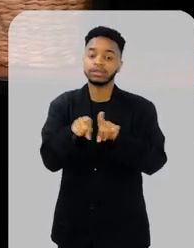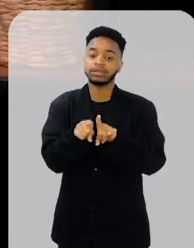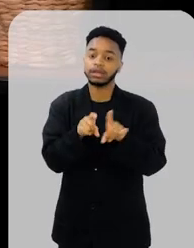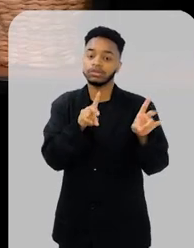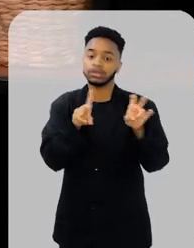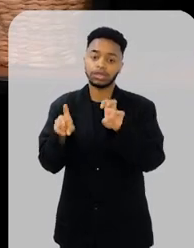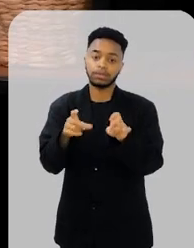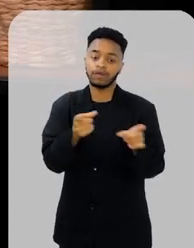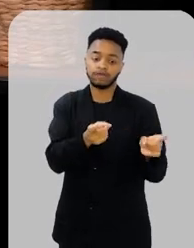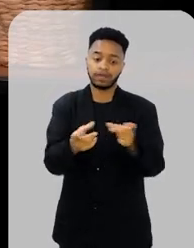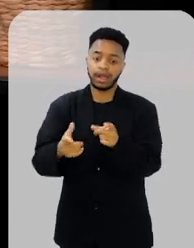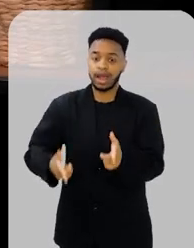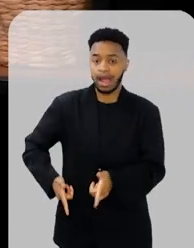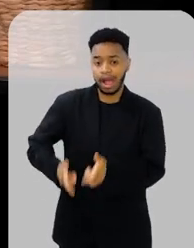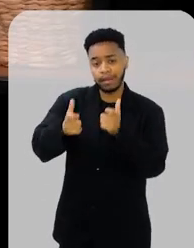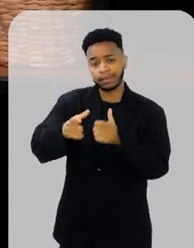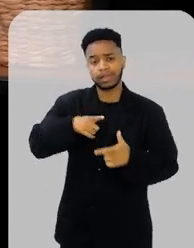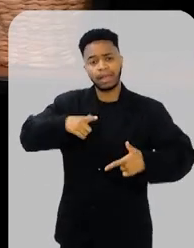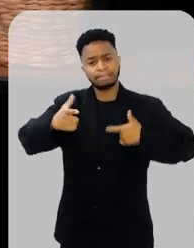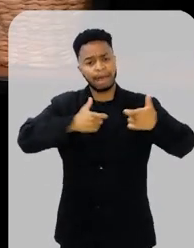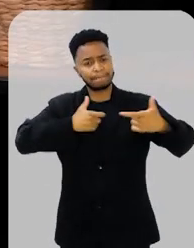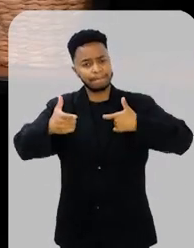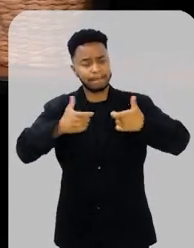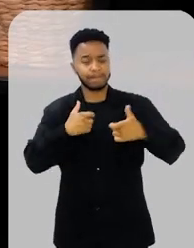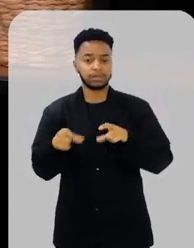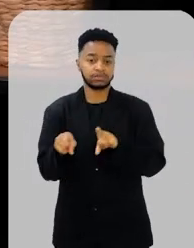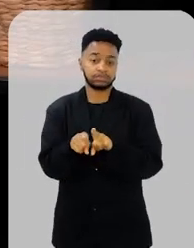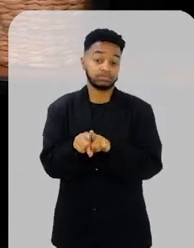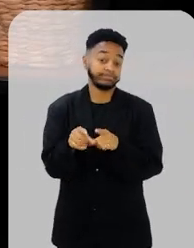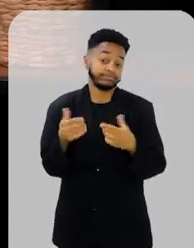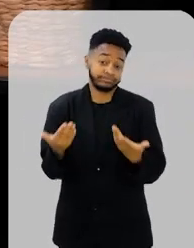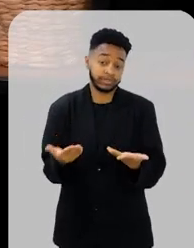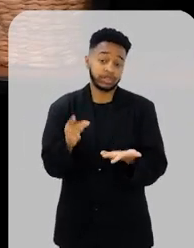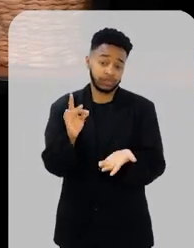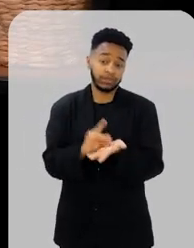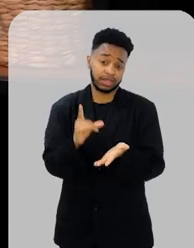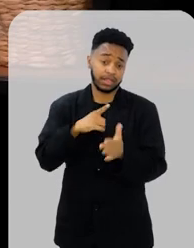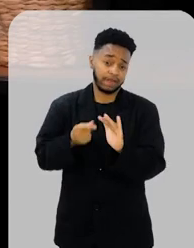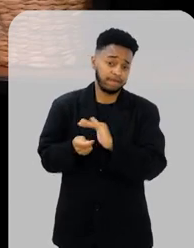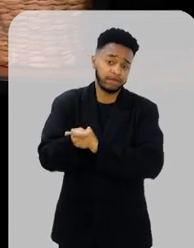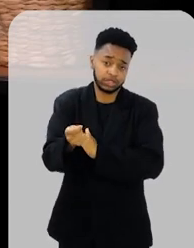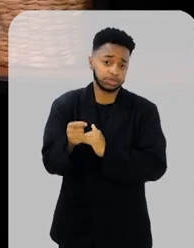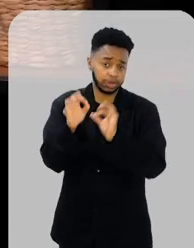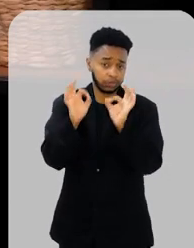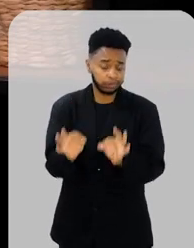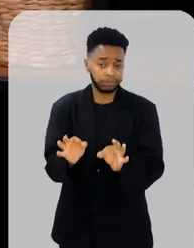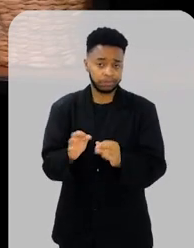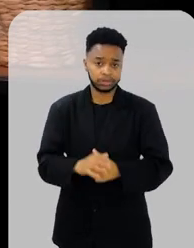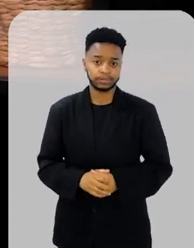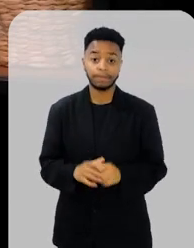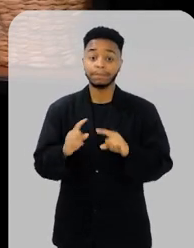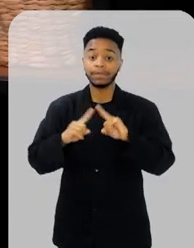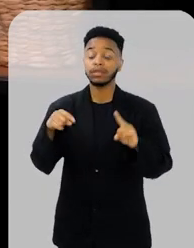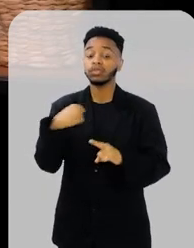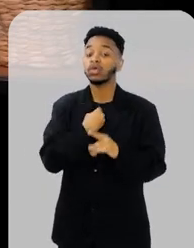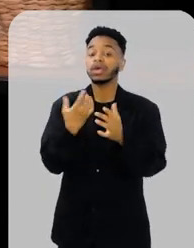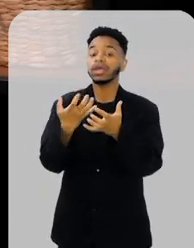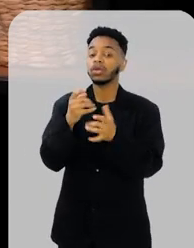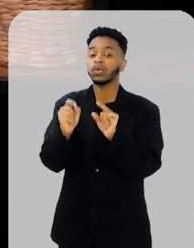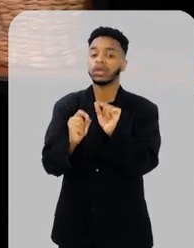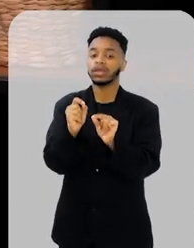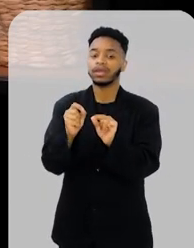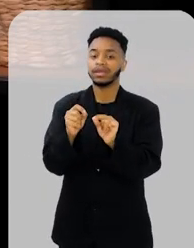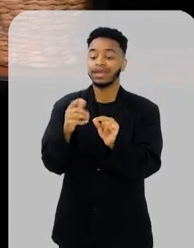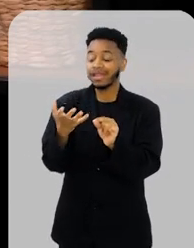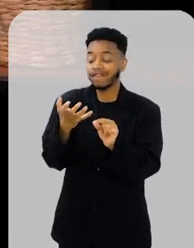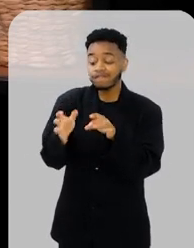a questão até inclusive do tráfico de armas, né? E as guerras estão aí também, é um investimento pesado nisso. A gente quer